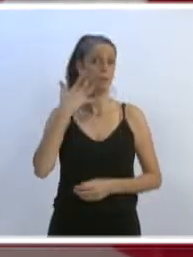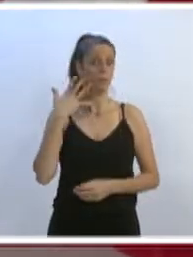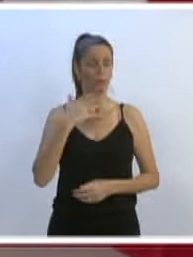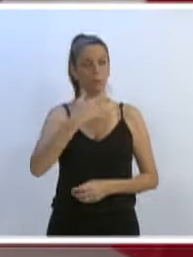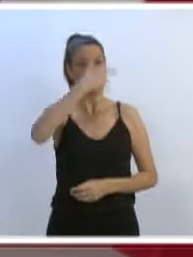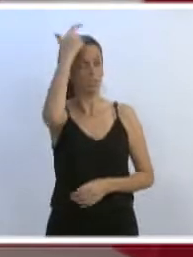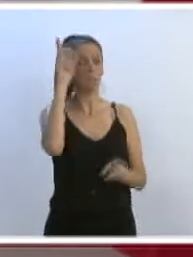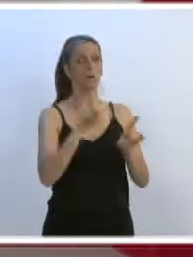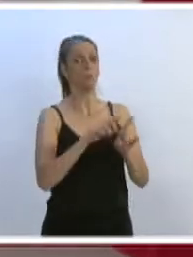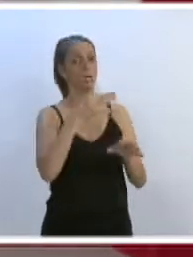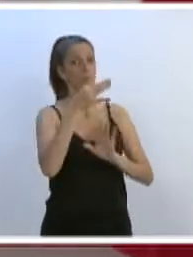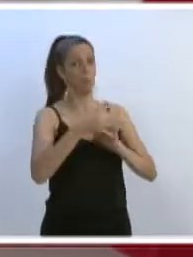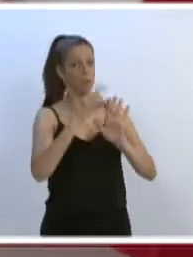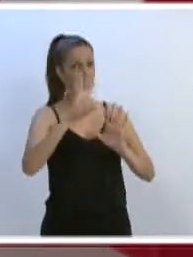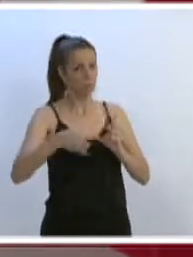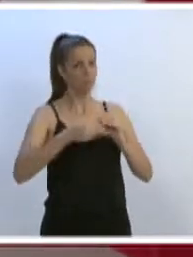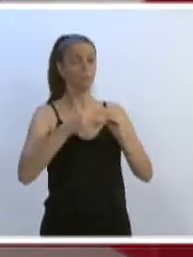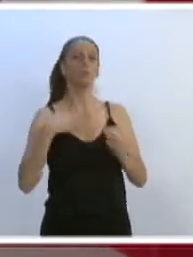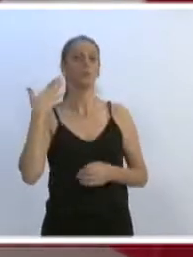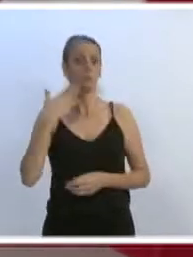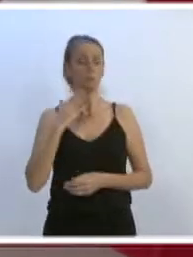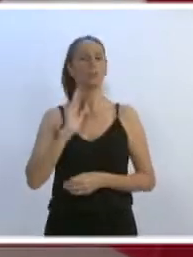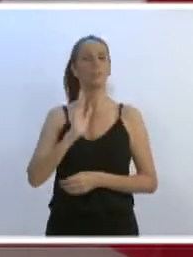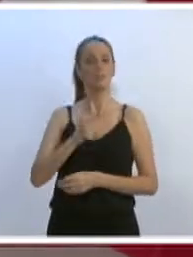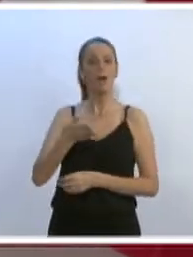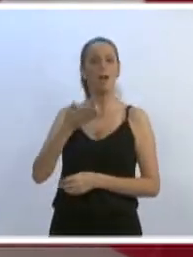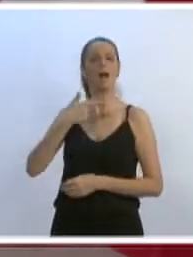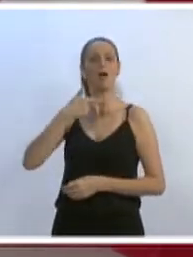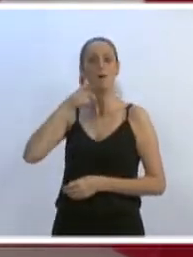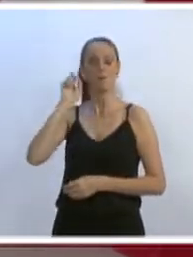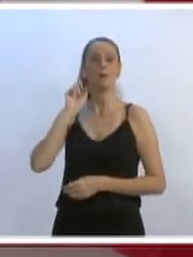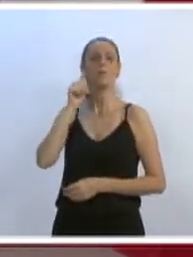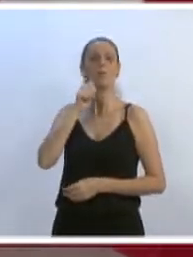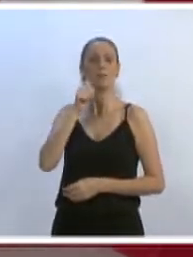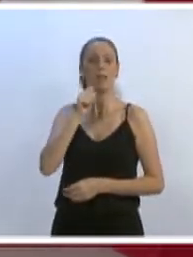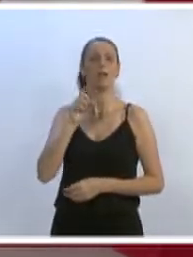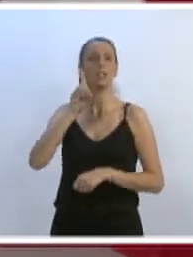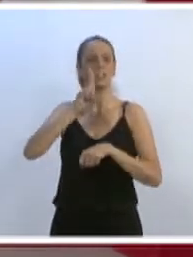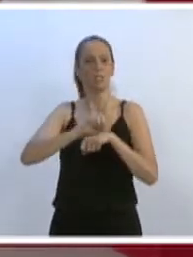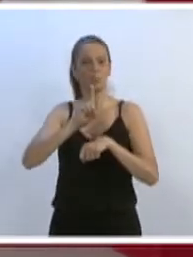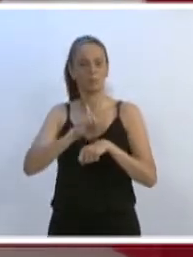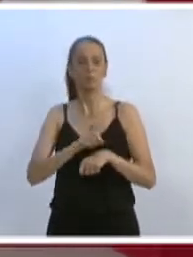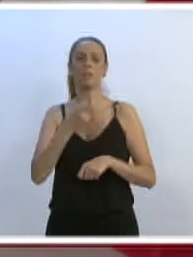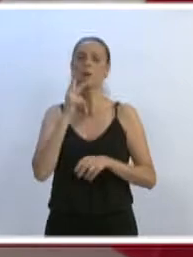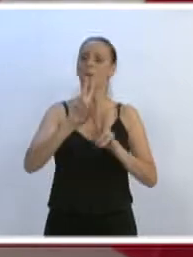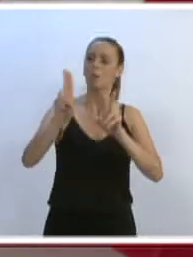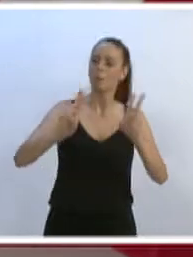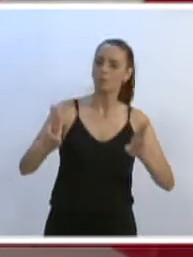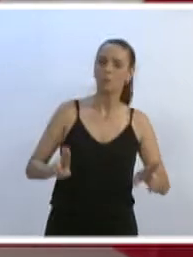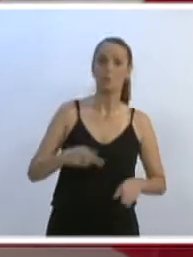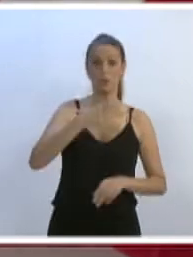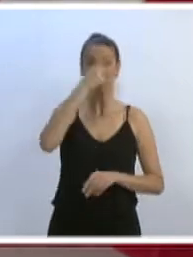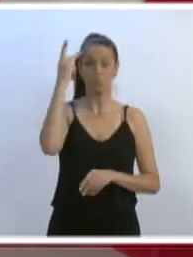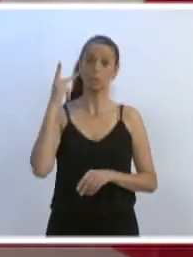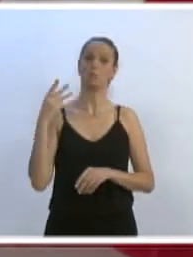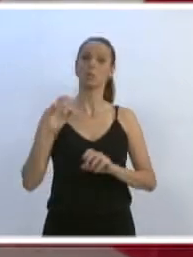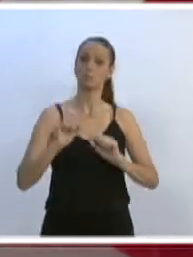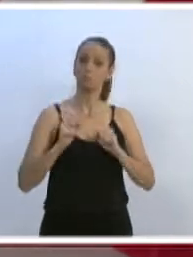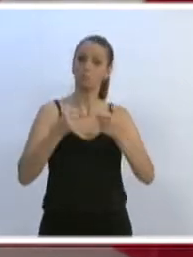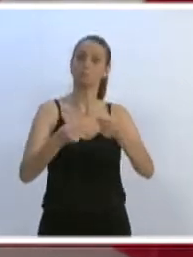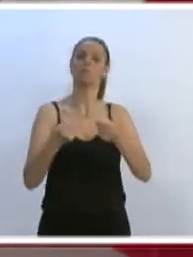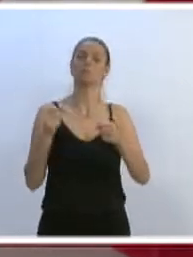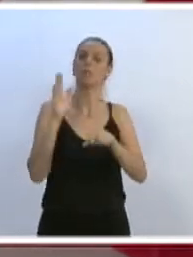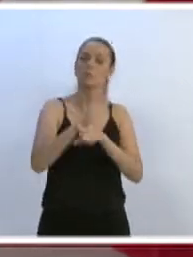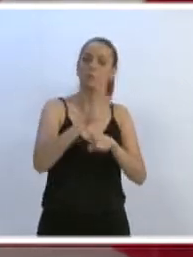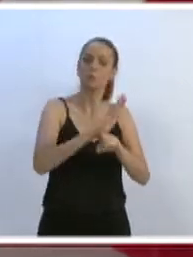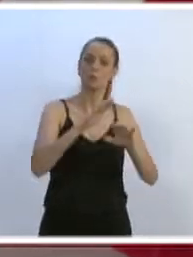você falou muito bem a diretora citou o nome dos vereadores estão sempre empenhado e sempre ajudando aquela comunidade ela citou o vereador e ei eu